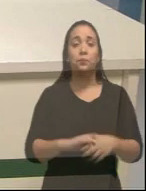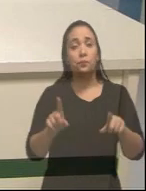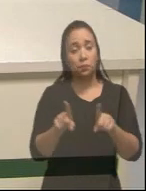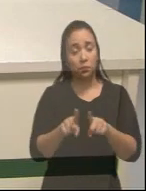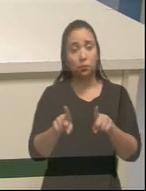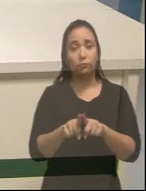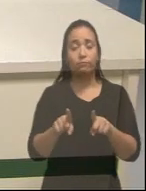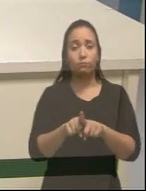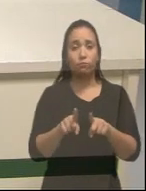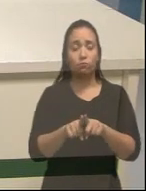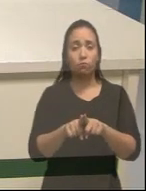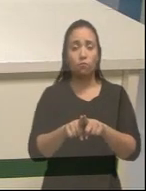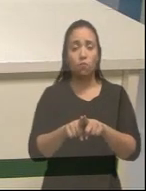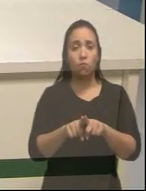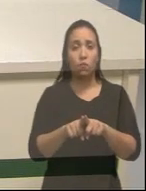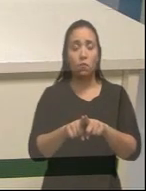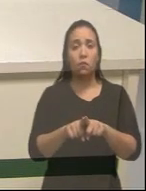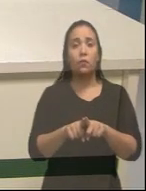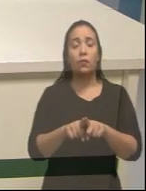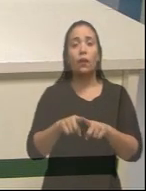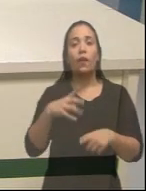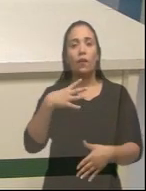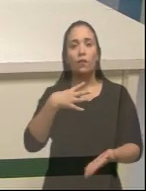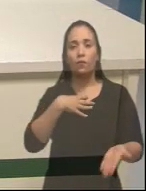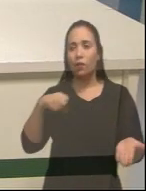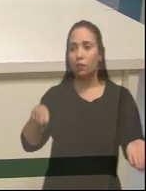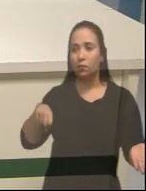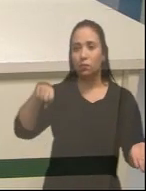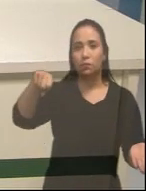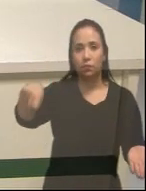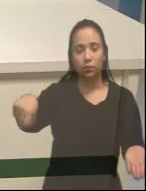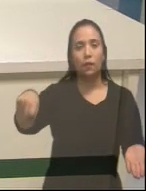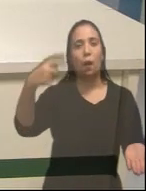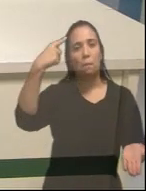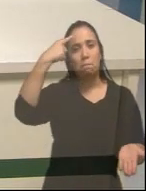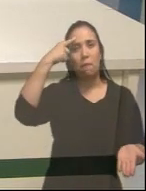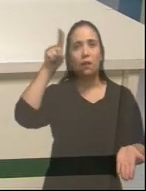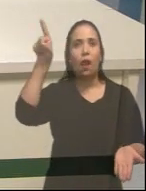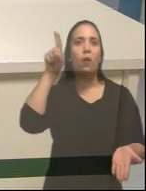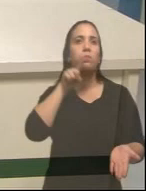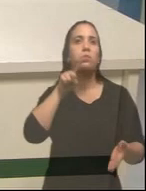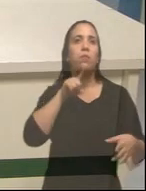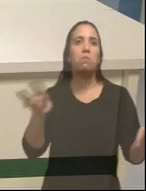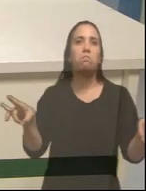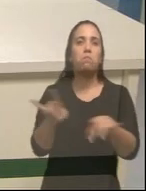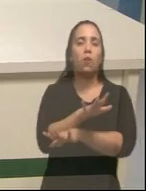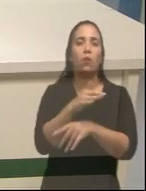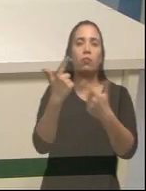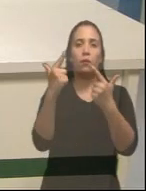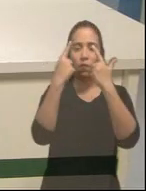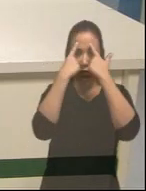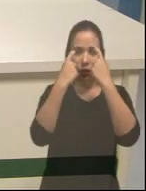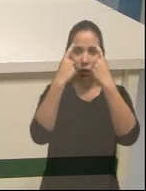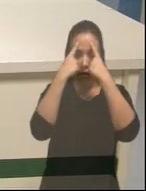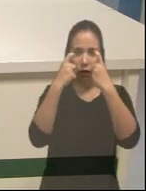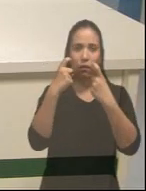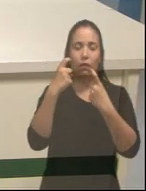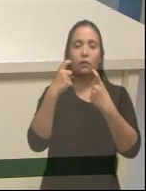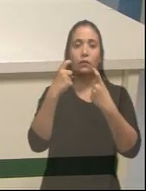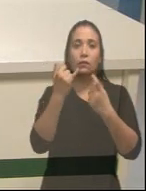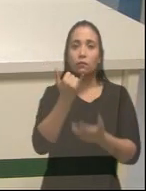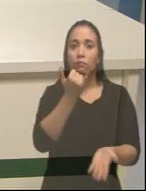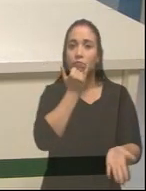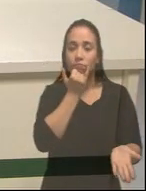muitos deles levam os filhos para lá na esperança de se afastar da violência daqui. E colocam os filhos